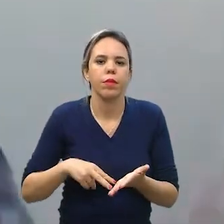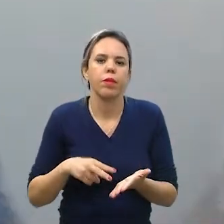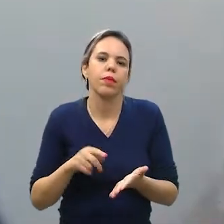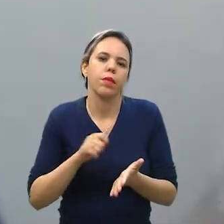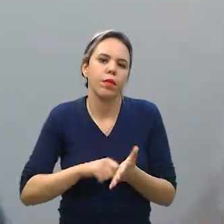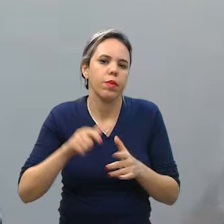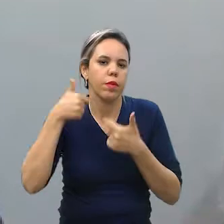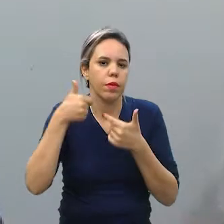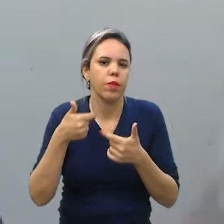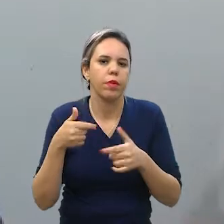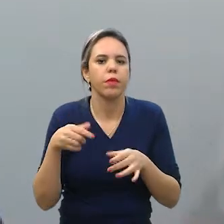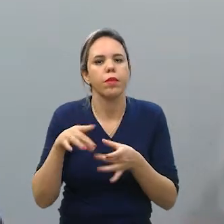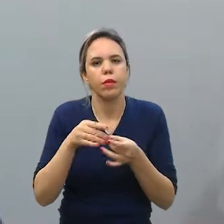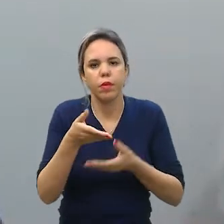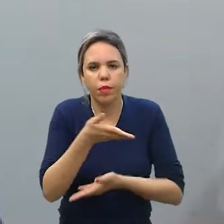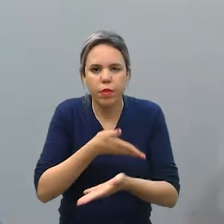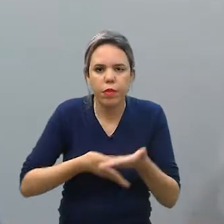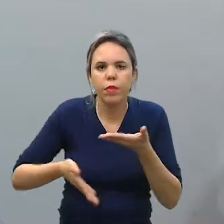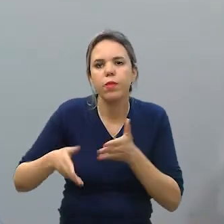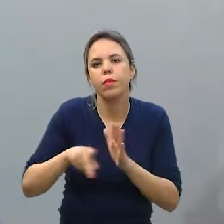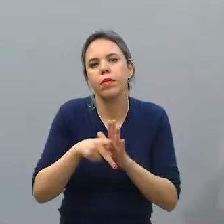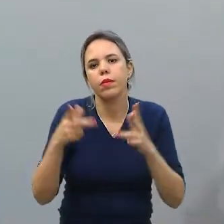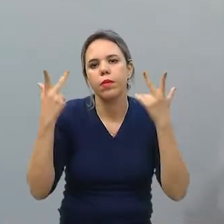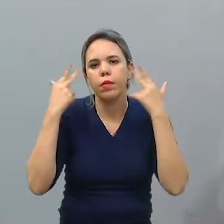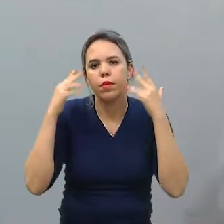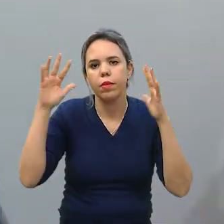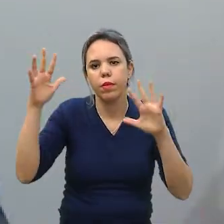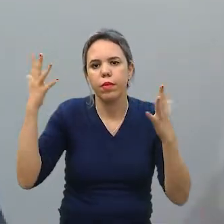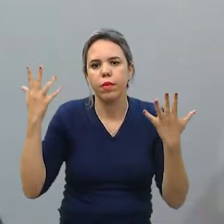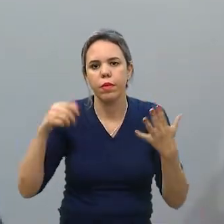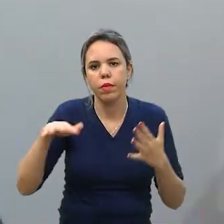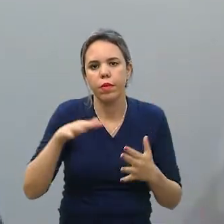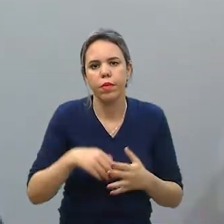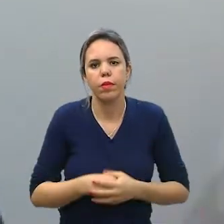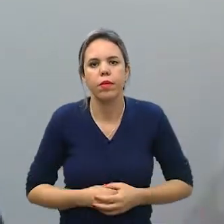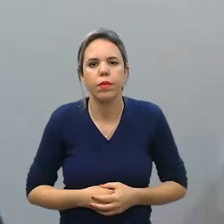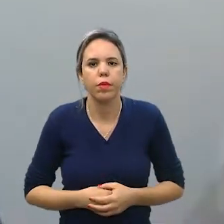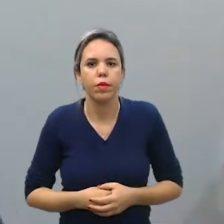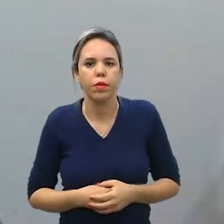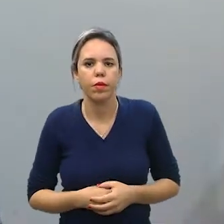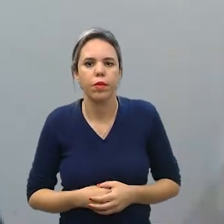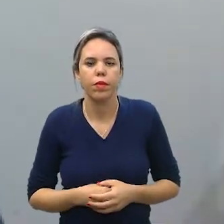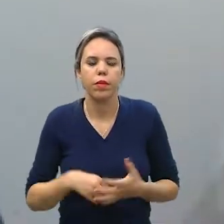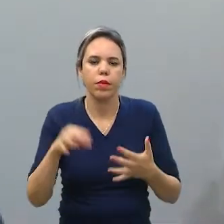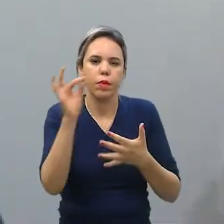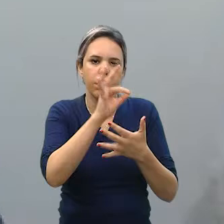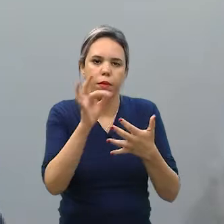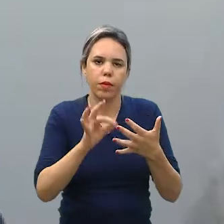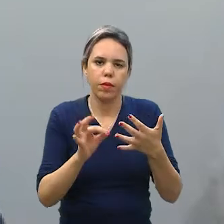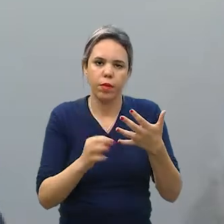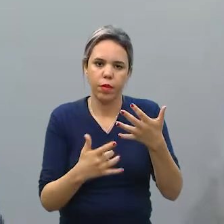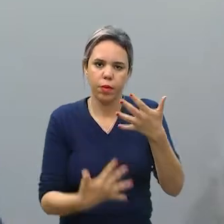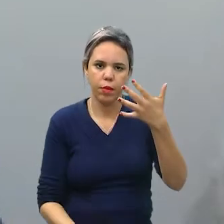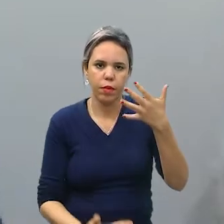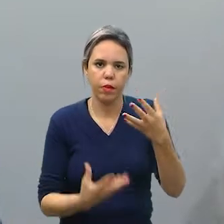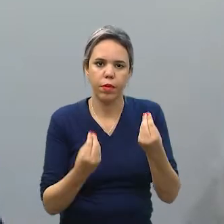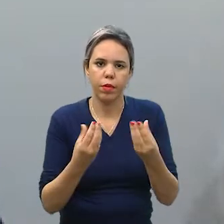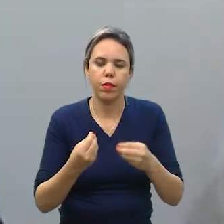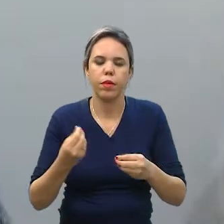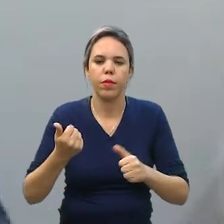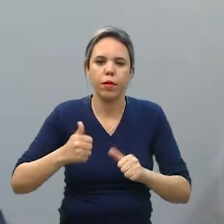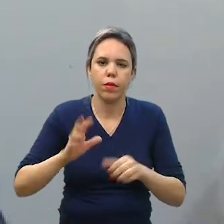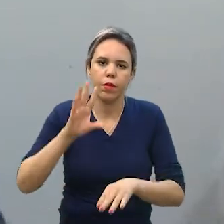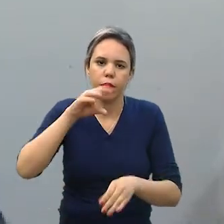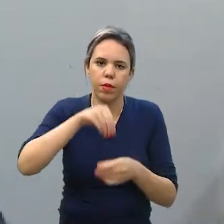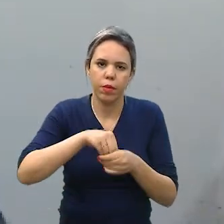com o seu entorno social, ou com a própria natureza, com o mundo de forma geral, né? Então, são muitas questões que podem ser